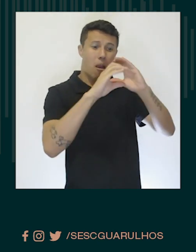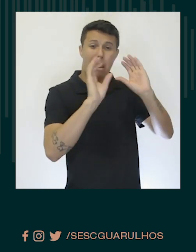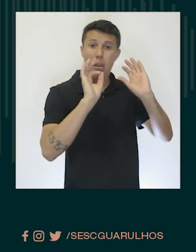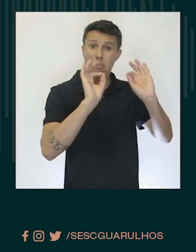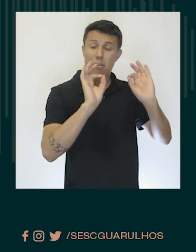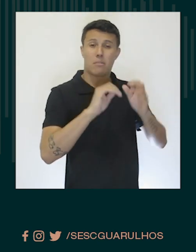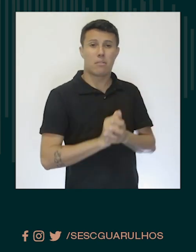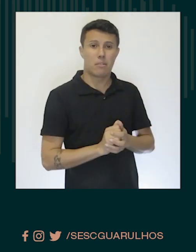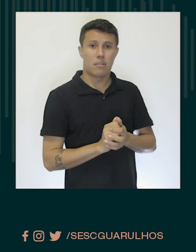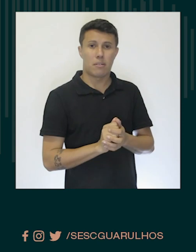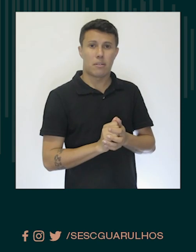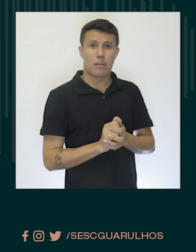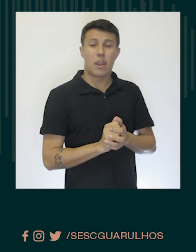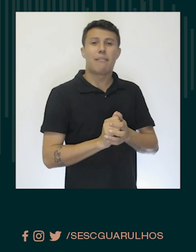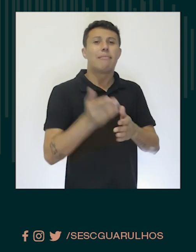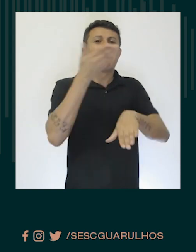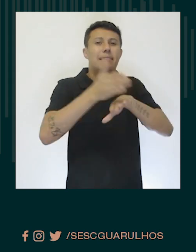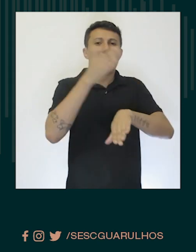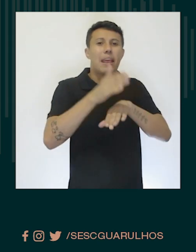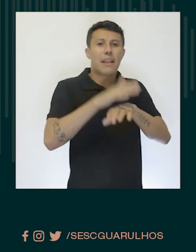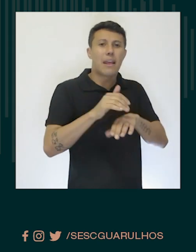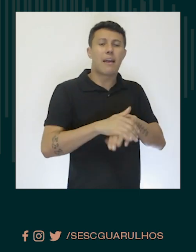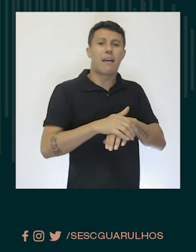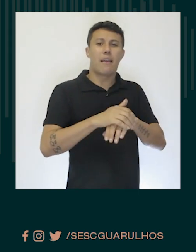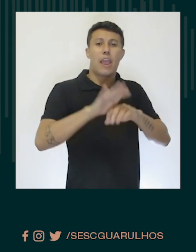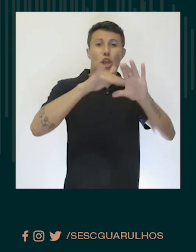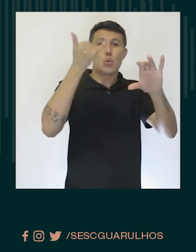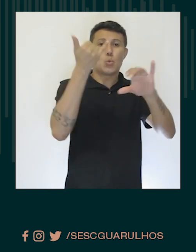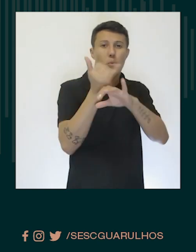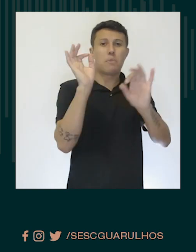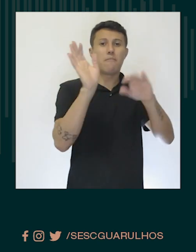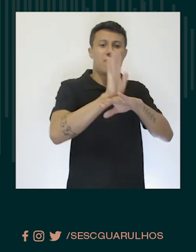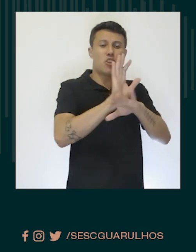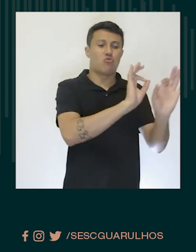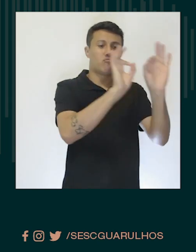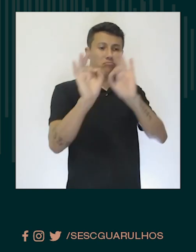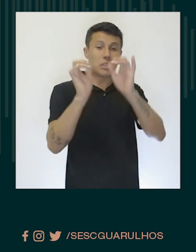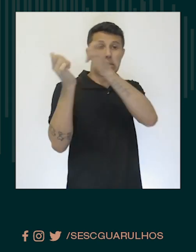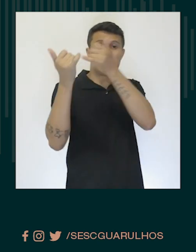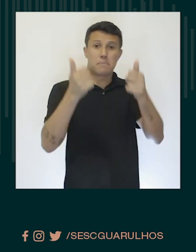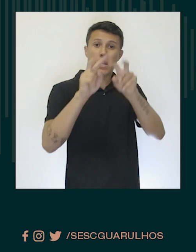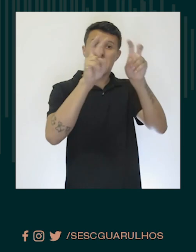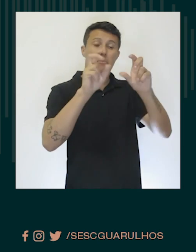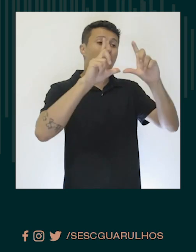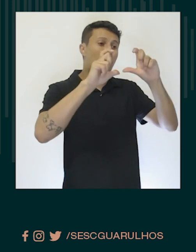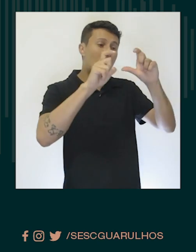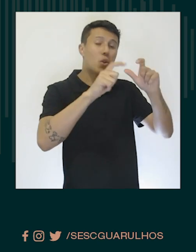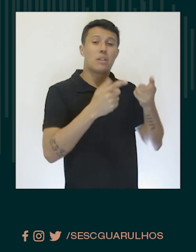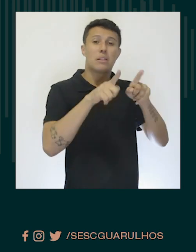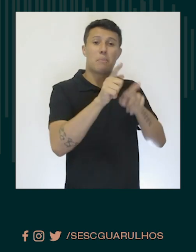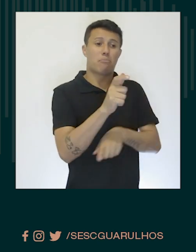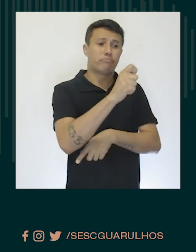celular, assiste os vídeos no YouTube que fala sobre. Tenta mexer nisso aí, tenta descobrir como